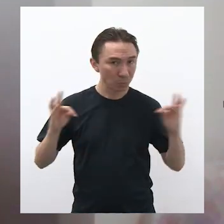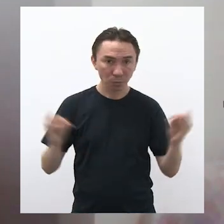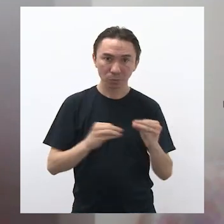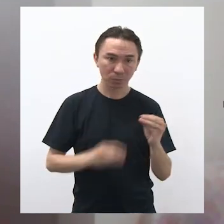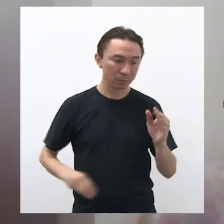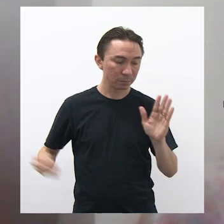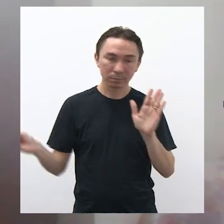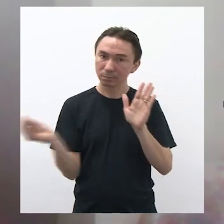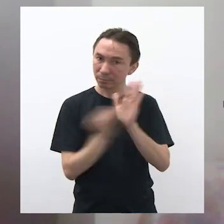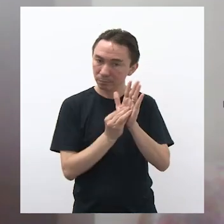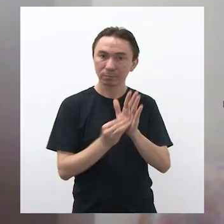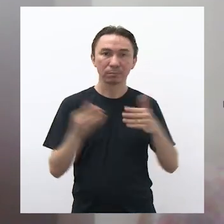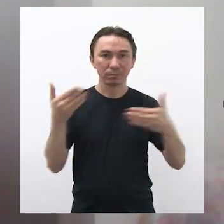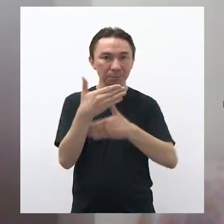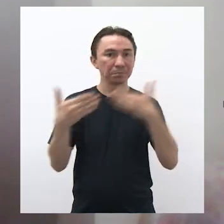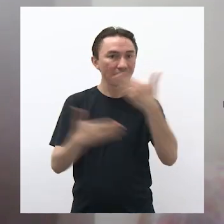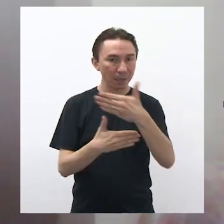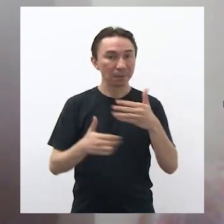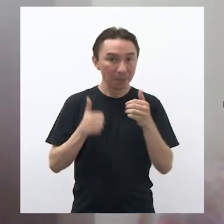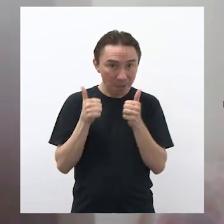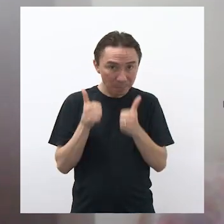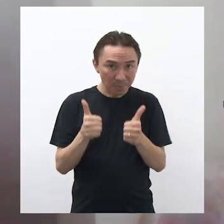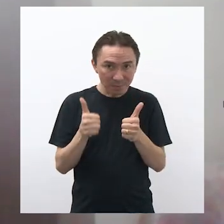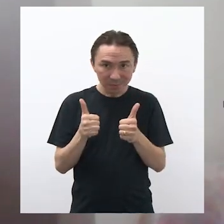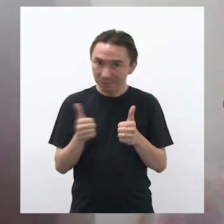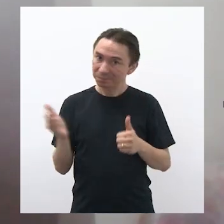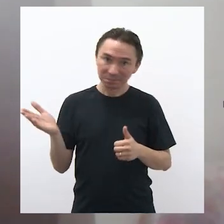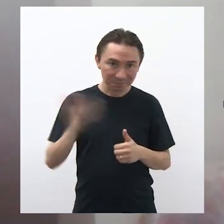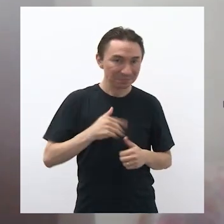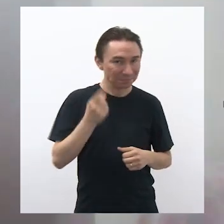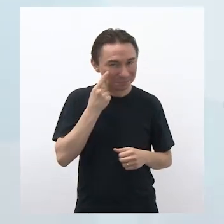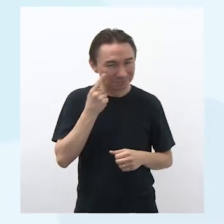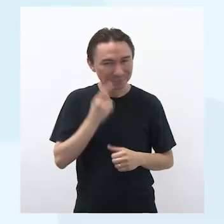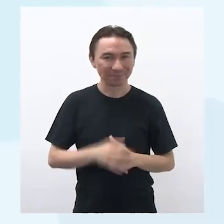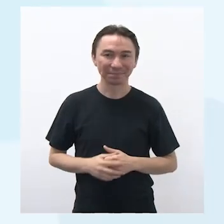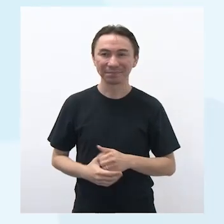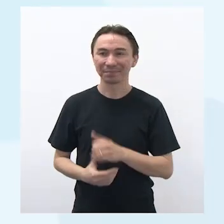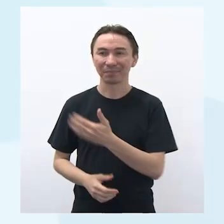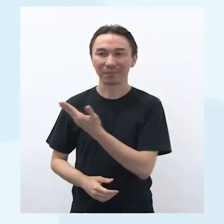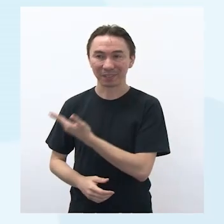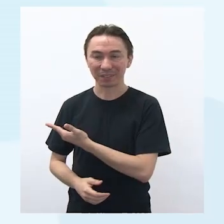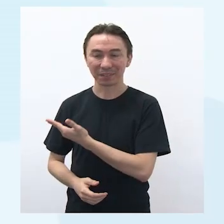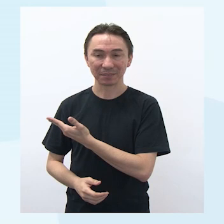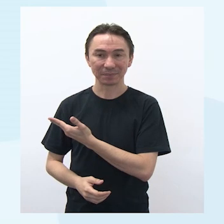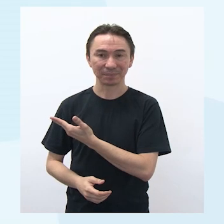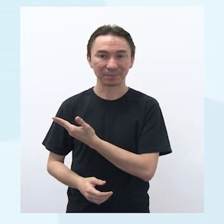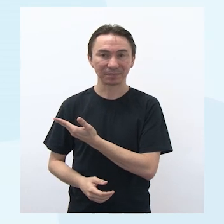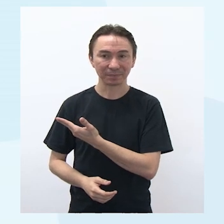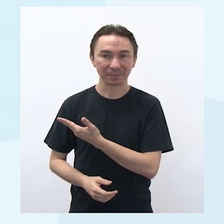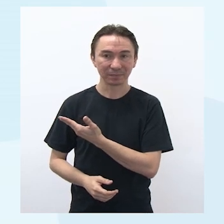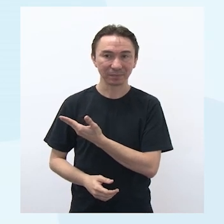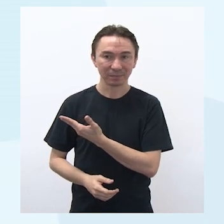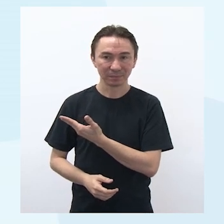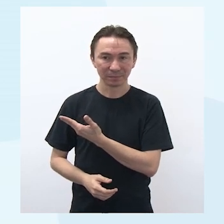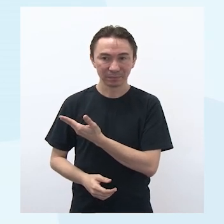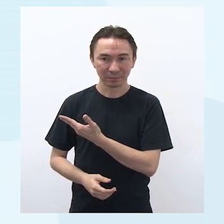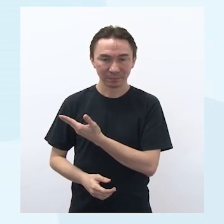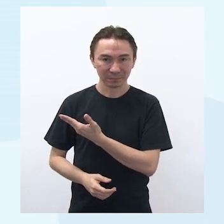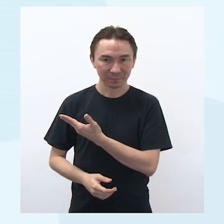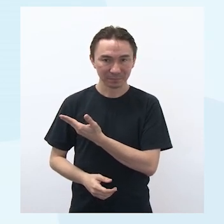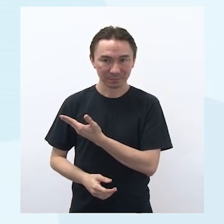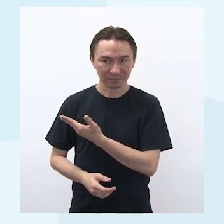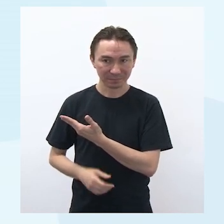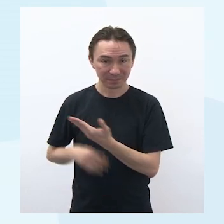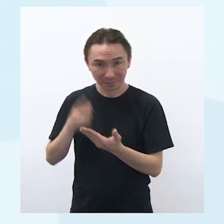material, tá bom? Então, vamos lá, vamos começar então com o nosso primeiro slide, que ele traz então qual é o nome dessa situação